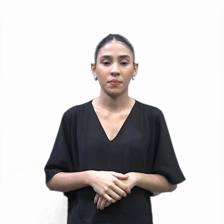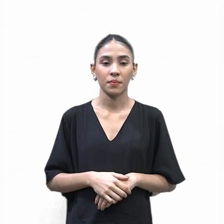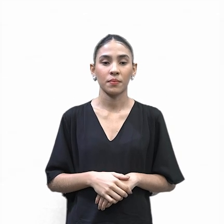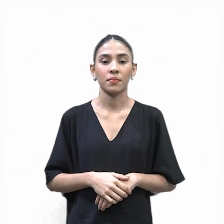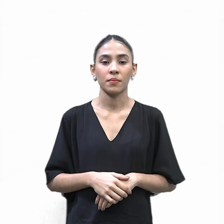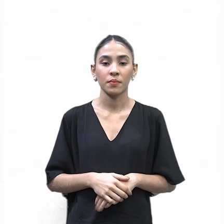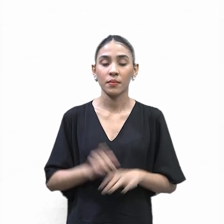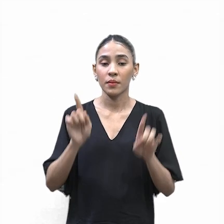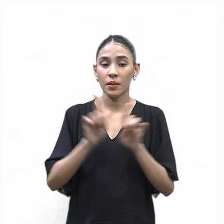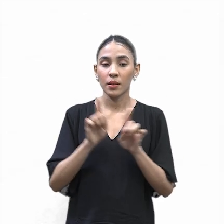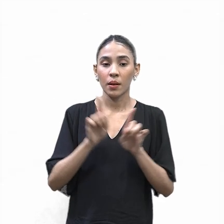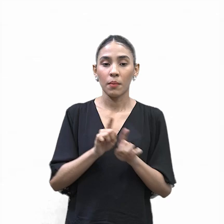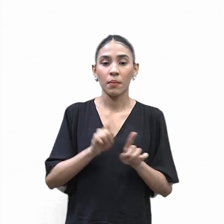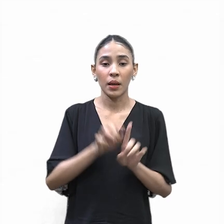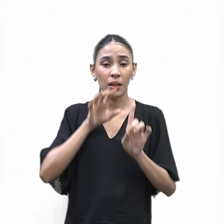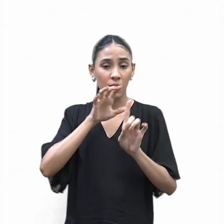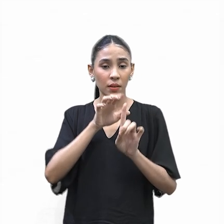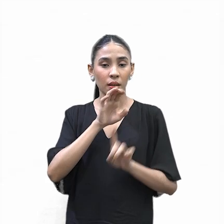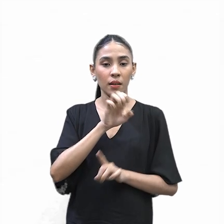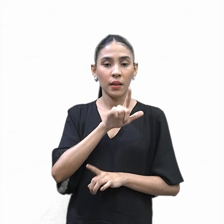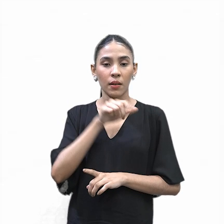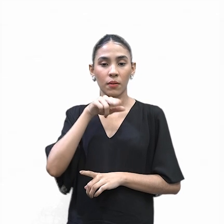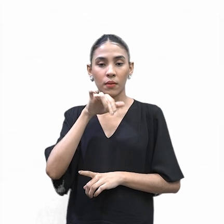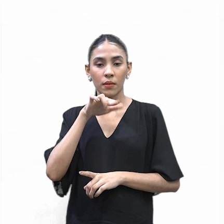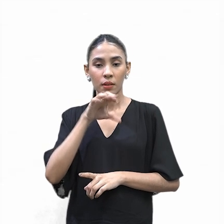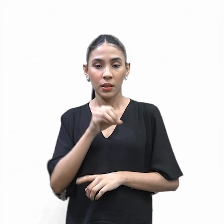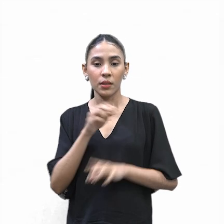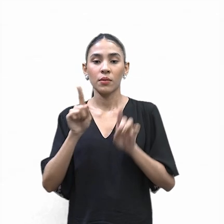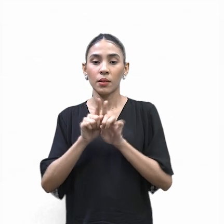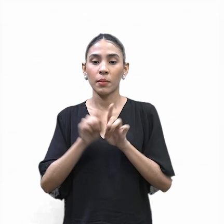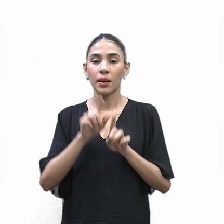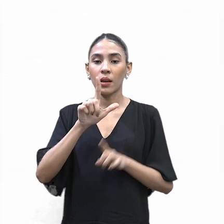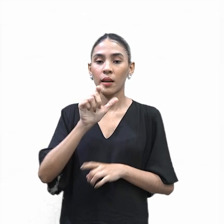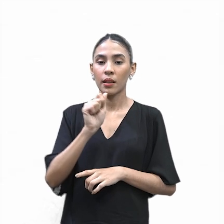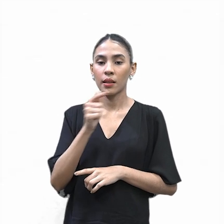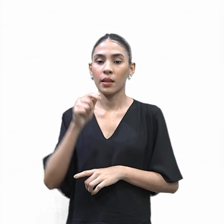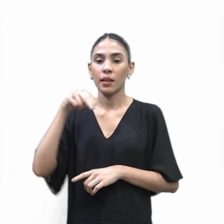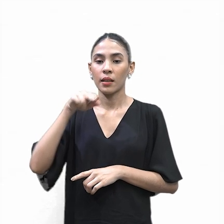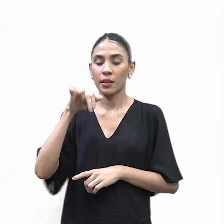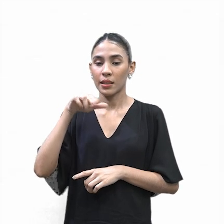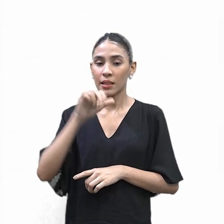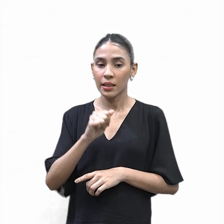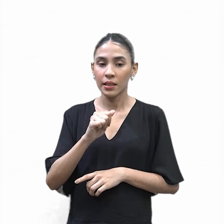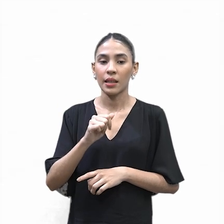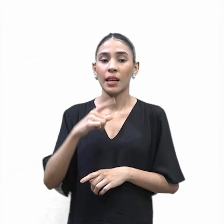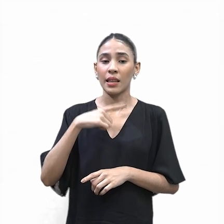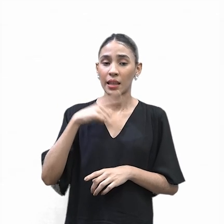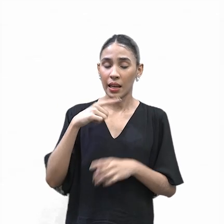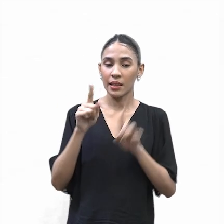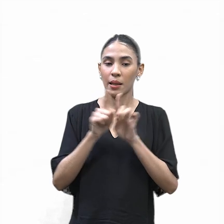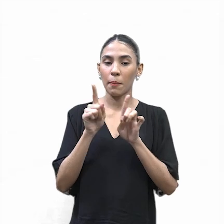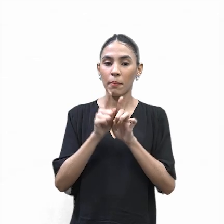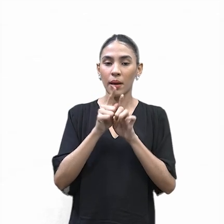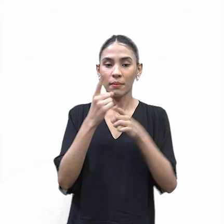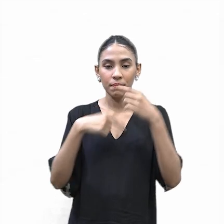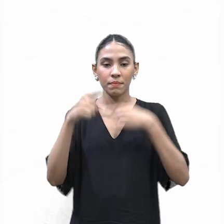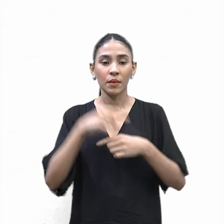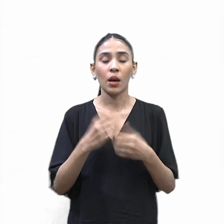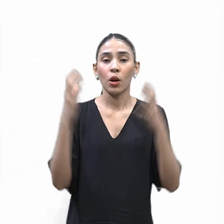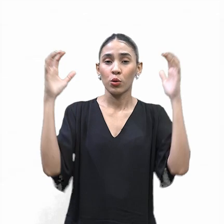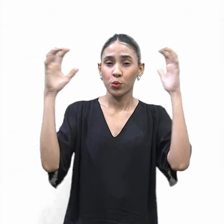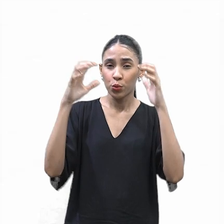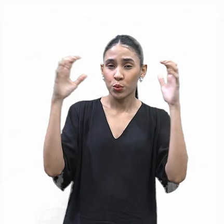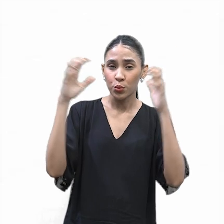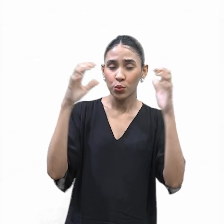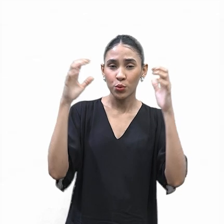duradouras, intensificação do El Niño e da Laninha, que tem se instalado com maior recorrência, chuvas muito volumosas que